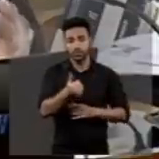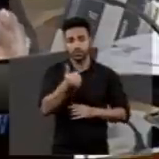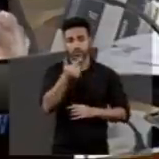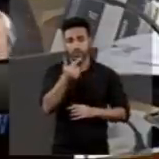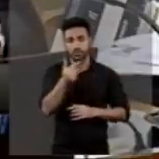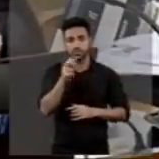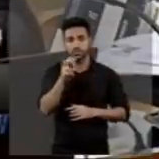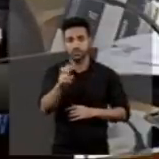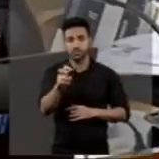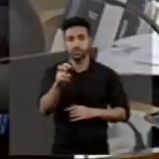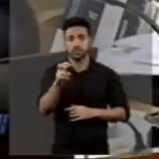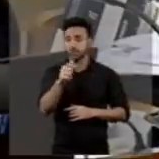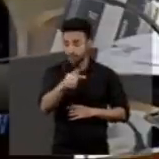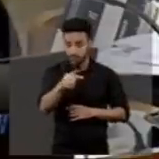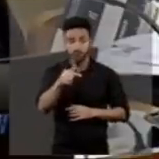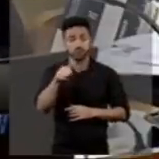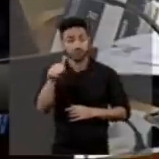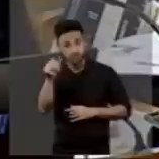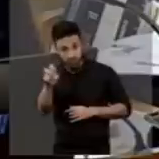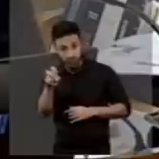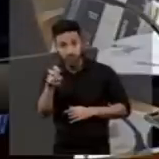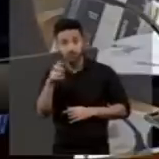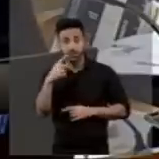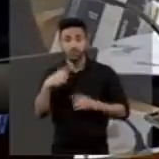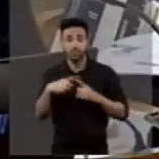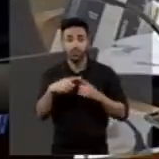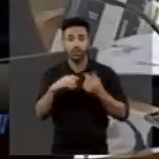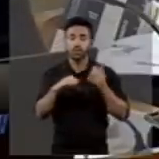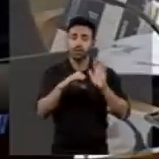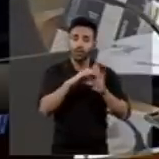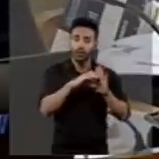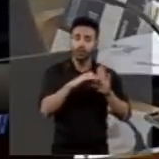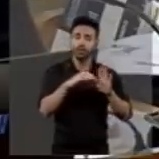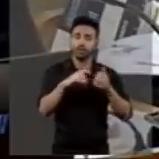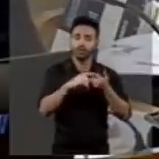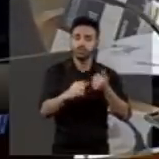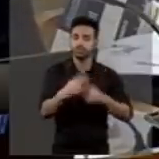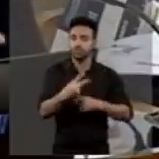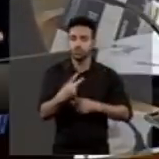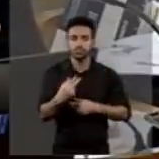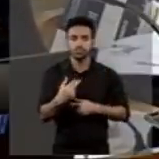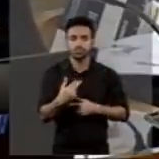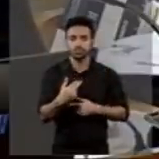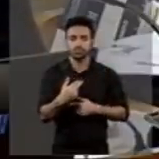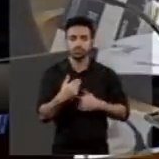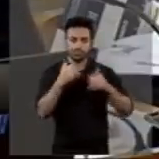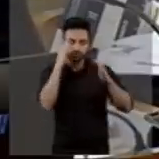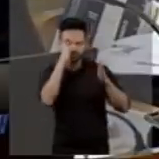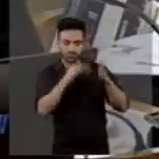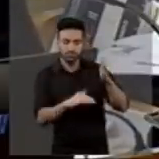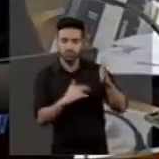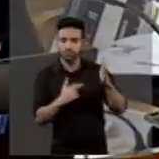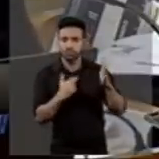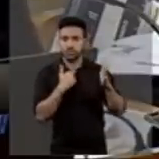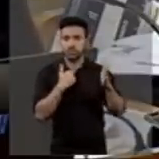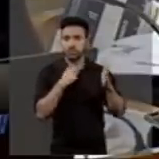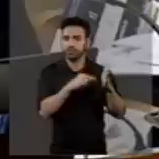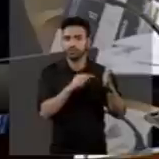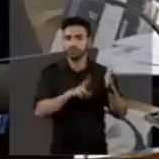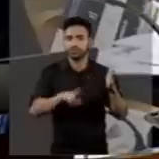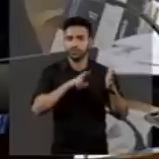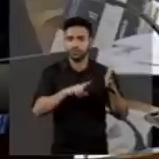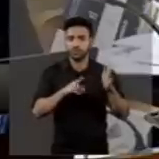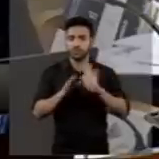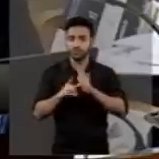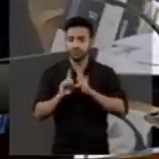o inciso 2º e o parágrafo 5º do artigo 2º não podem mais ser aplicados se não se aplicar tudo que veio em 2012, que